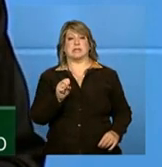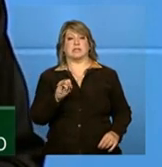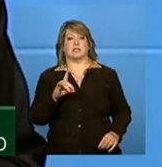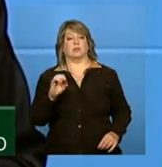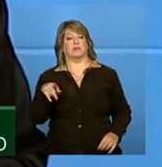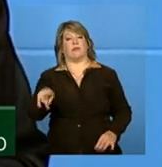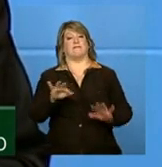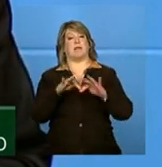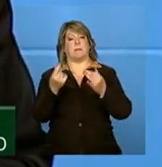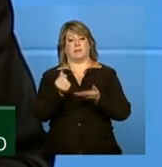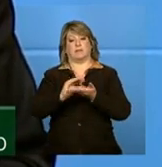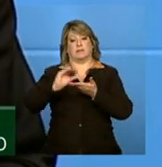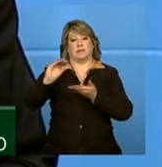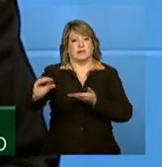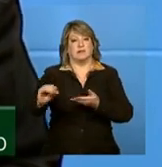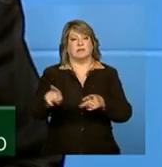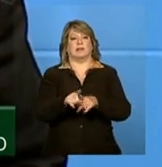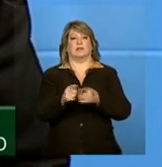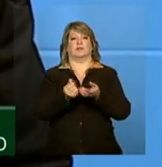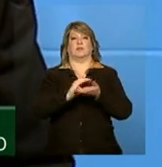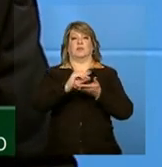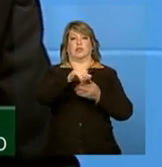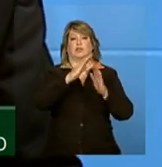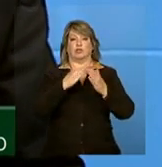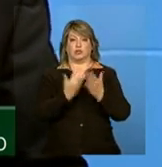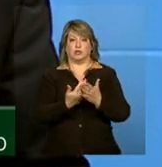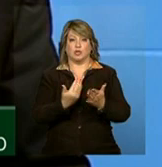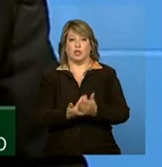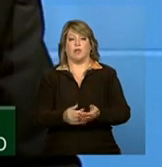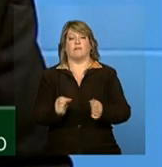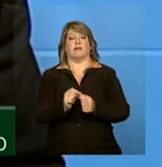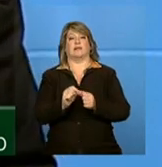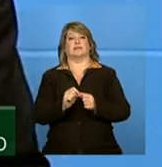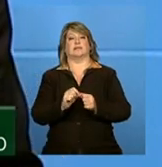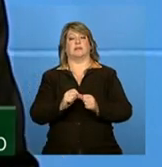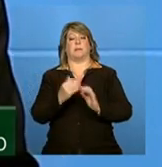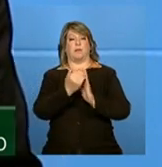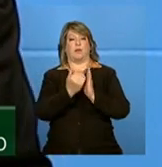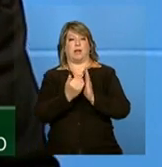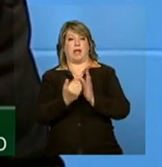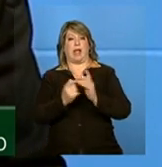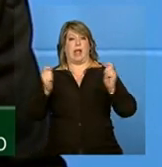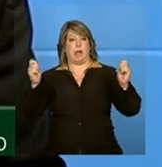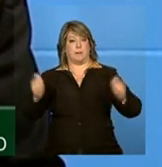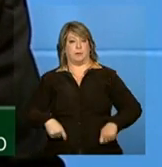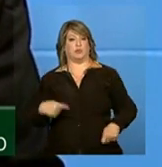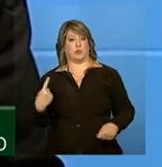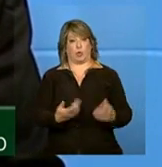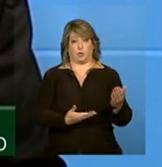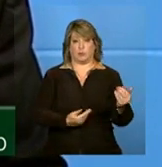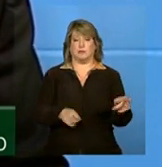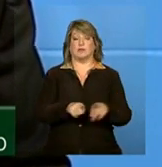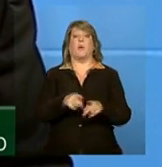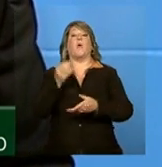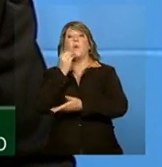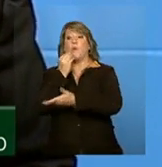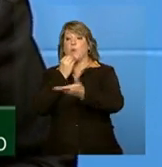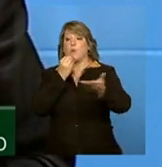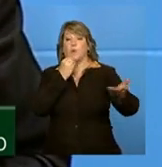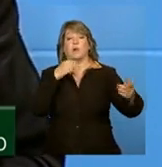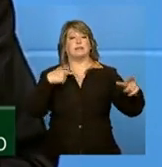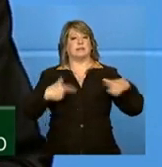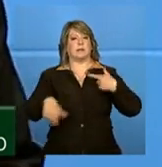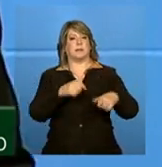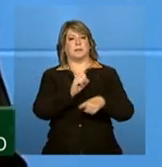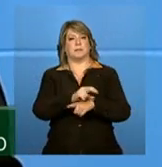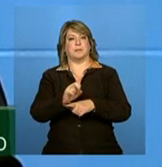família, subsídios às escolas, desenvolvimento de programas de capacitação para os jovens, oportunidades de emprego para os